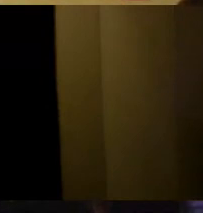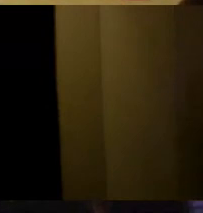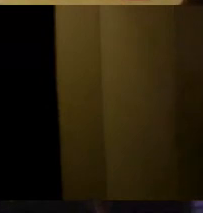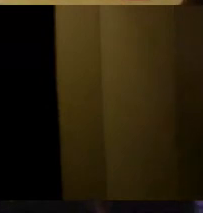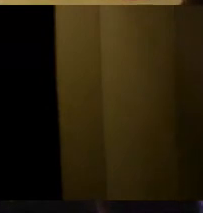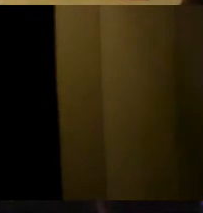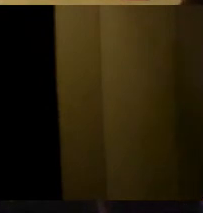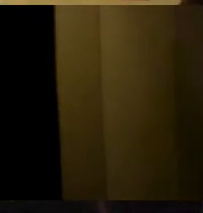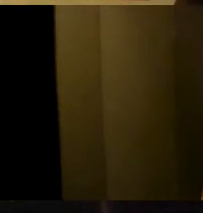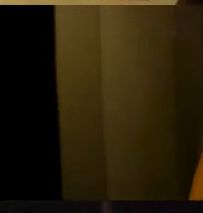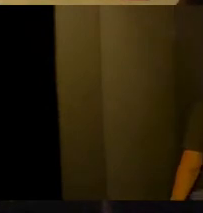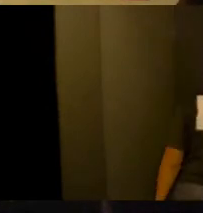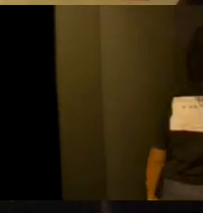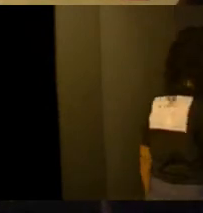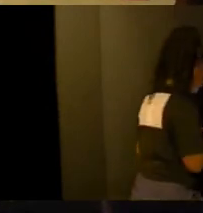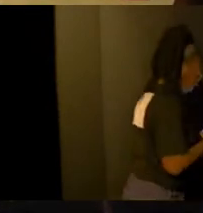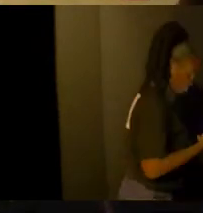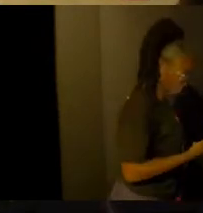Boa tarde